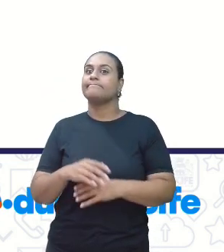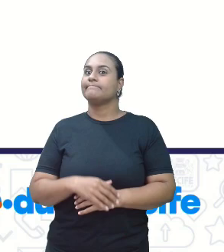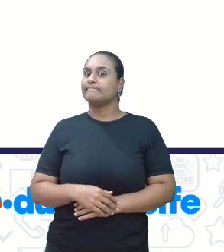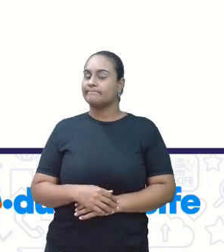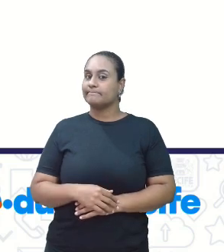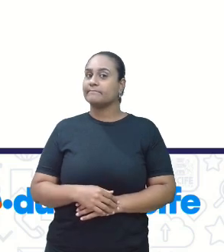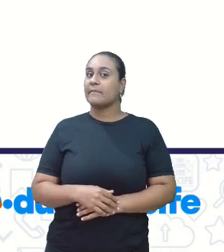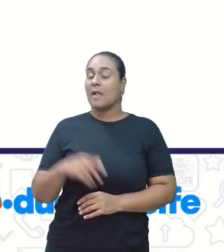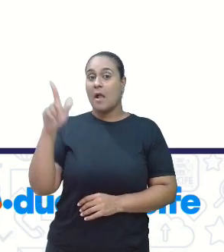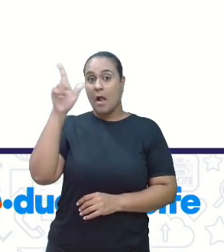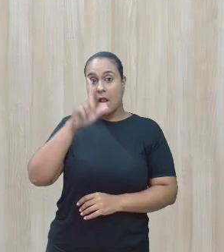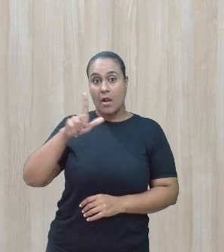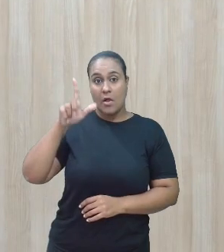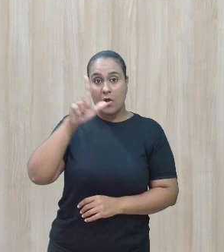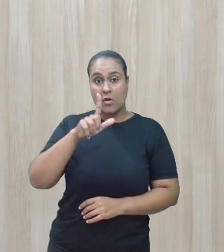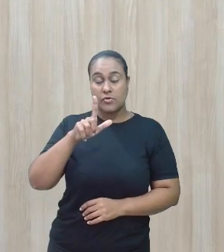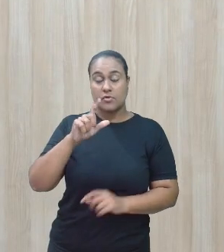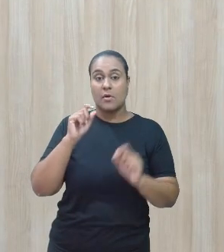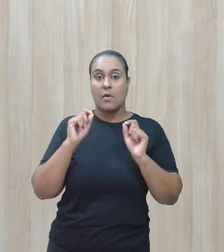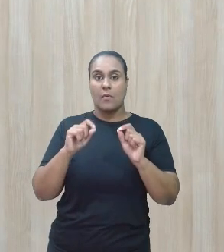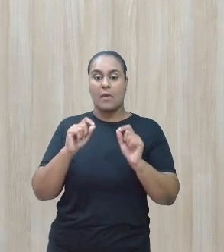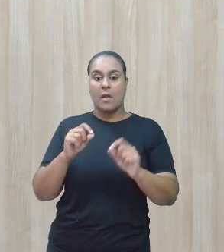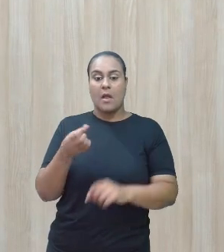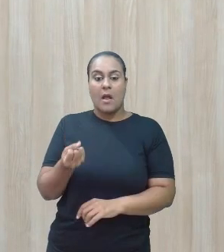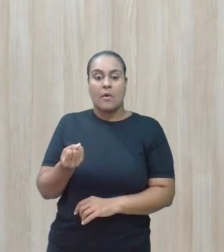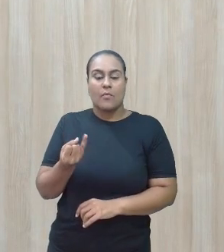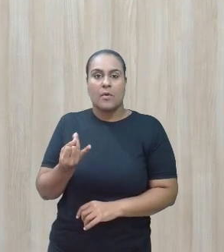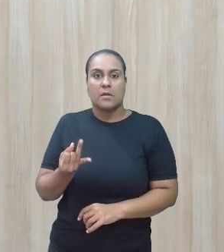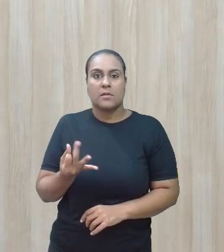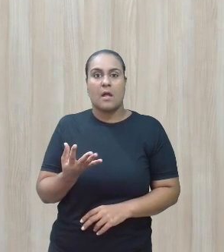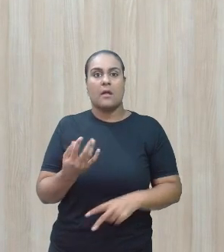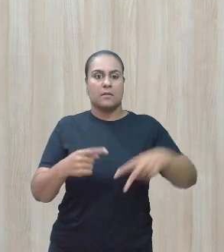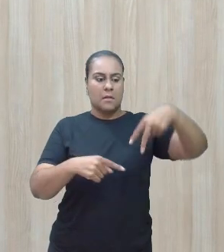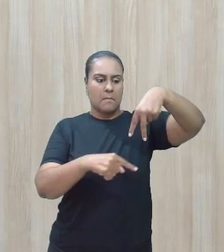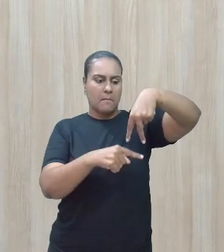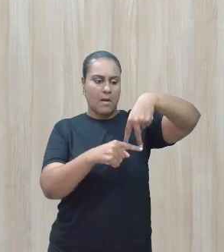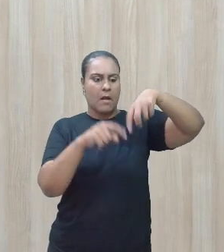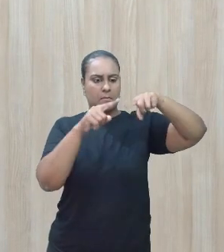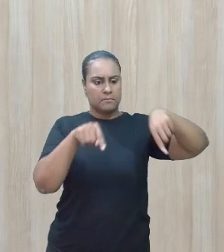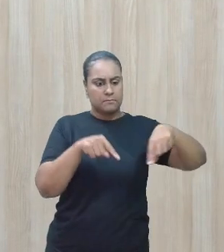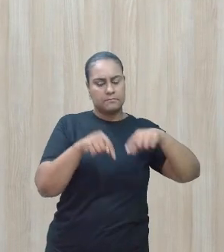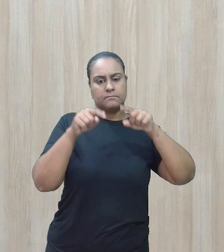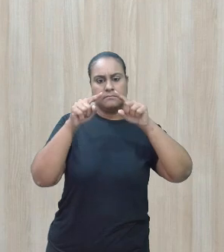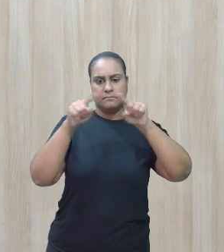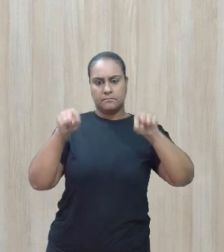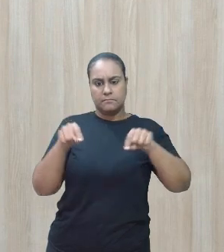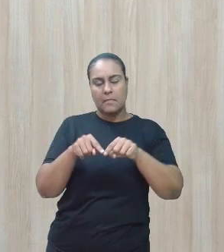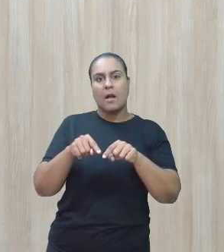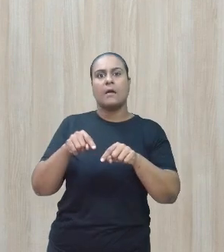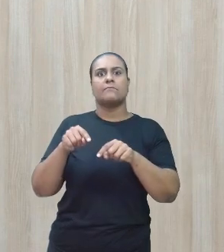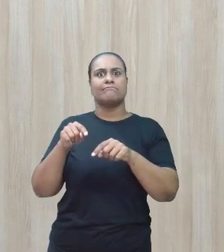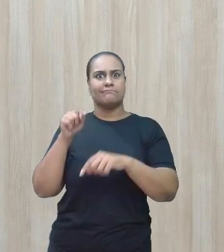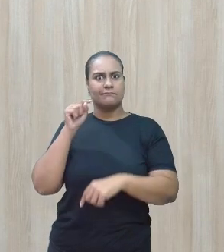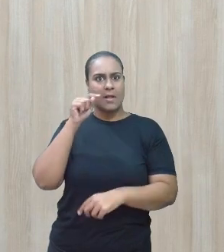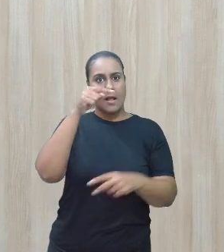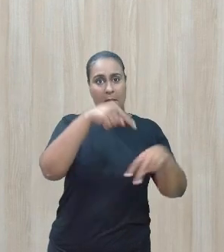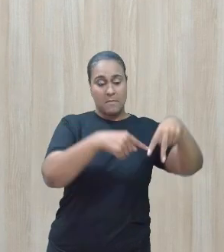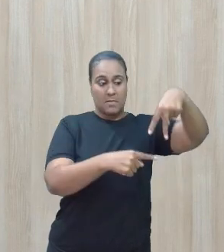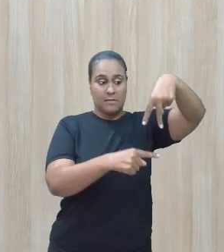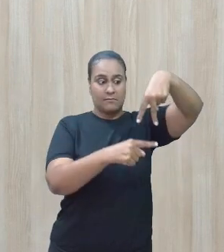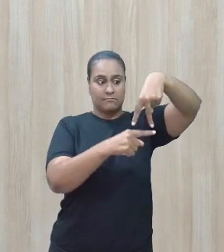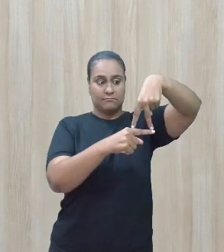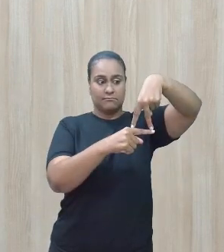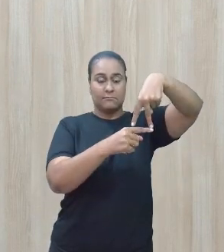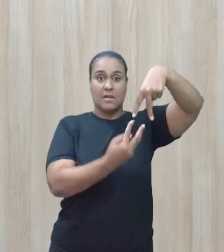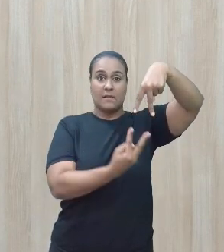lógica dela está relacionada ao número de lados de cada uma das figuras, né? Ou seja, a primeira figura ela tem 3